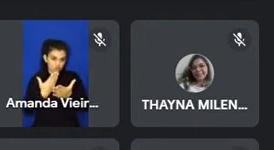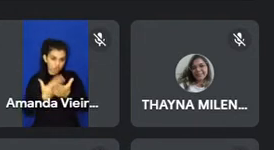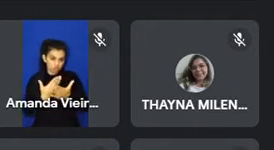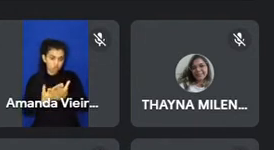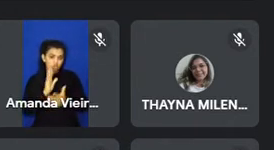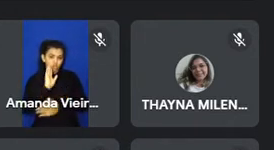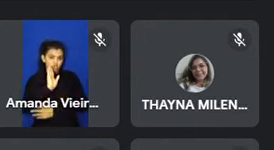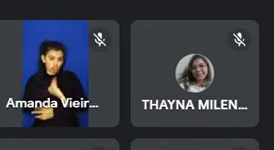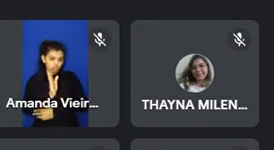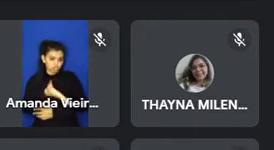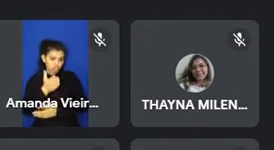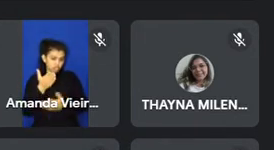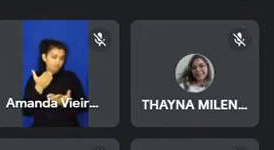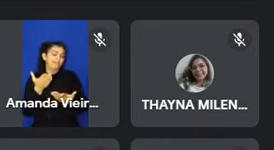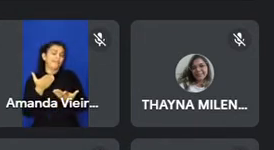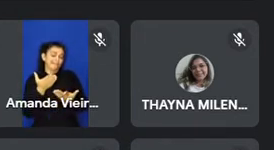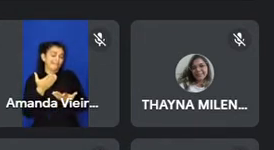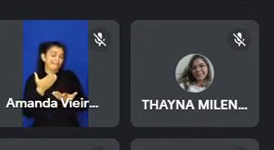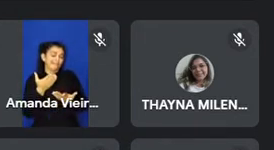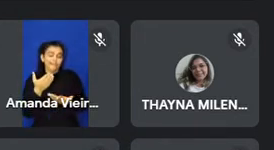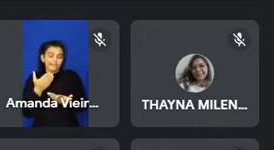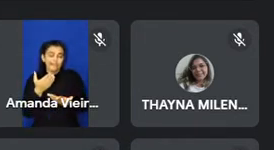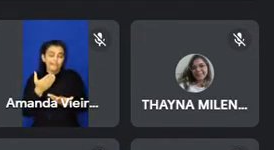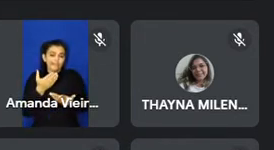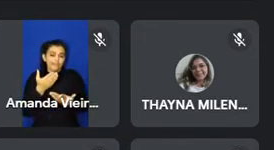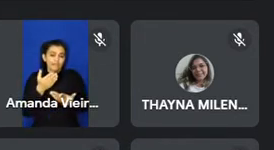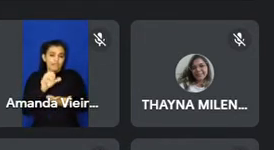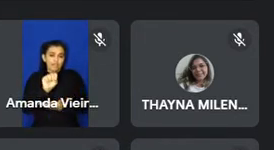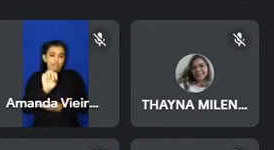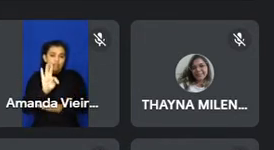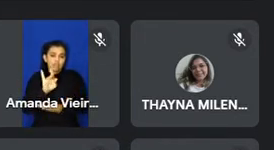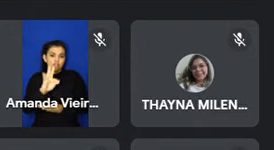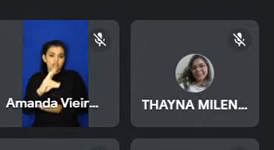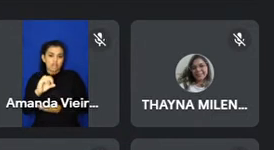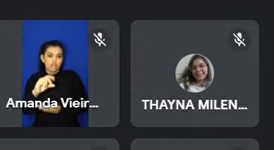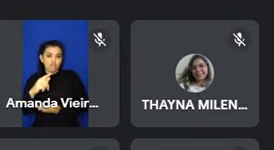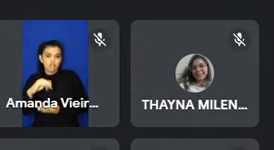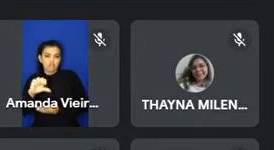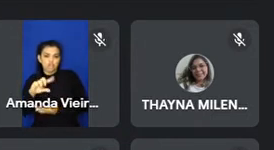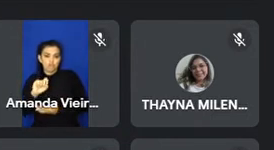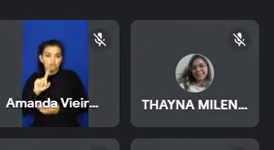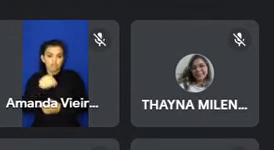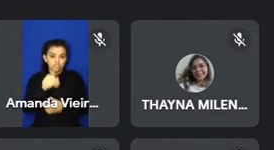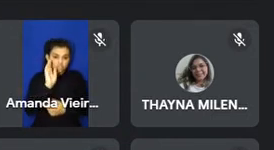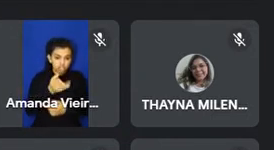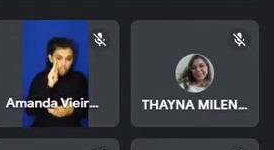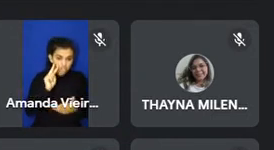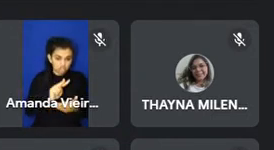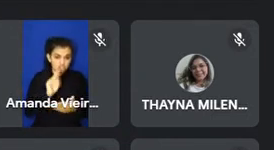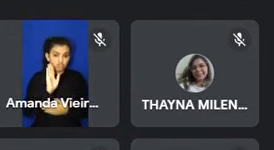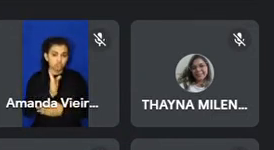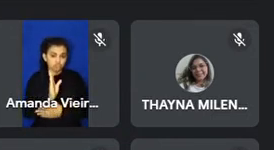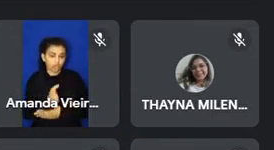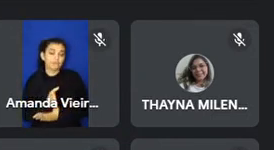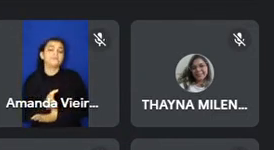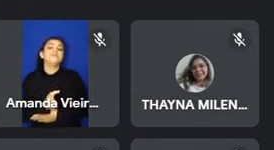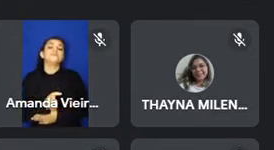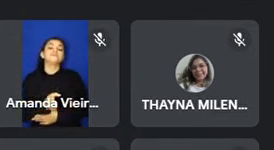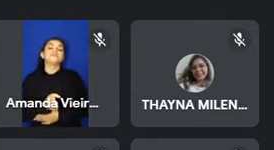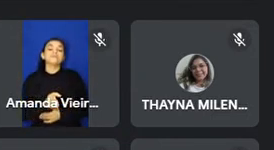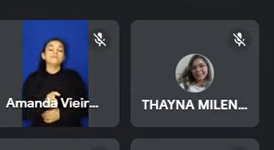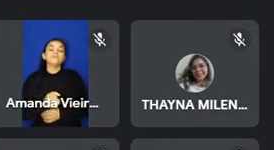que eu acredito que vocês devem ter assistido já, certo? Então, ele está infectado, o corpo começa a